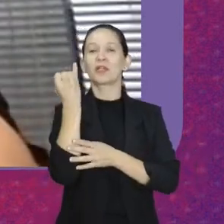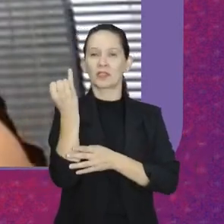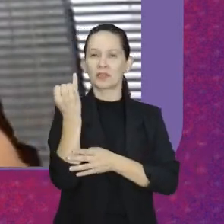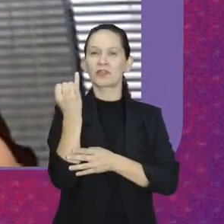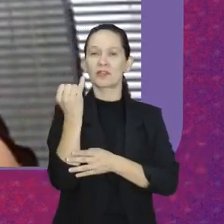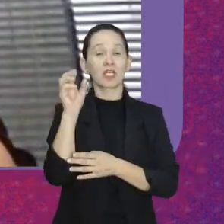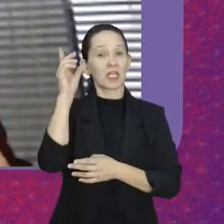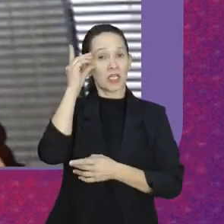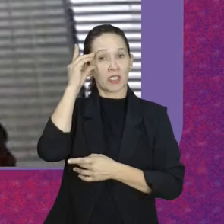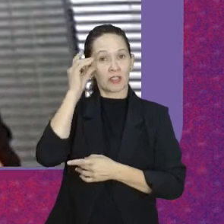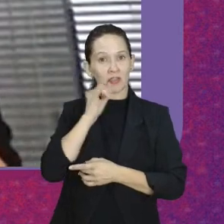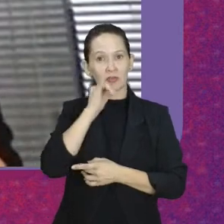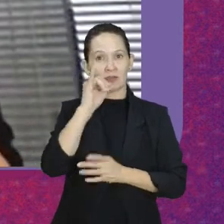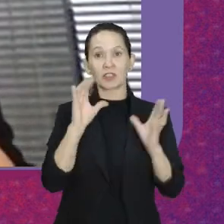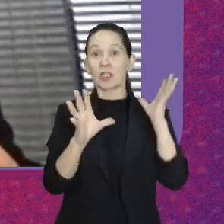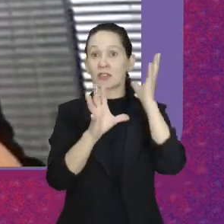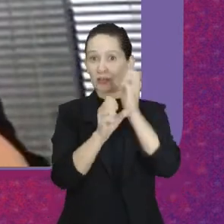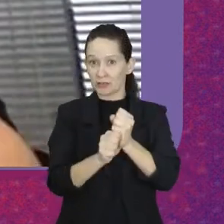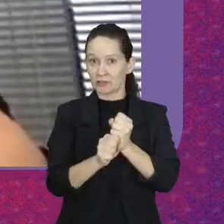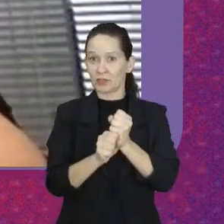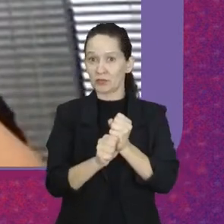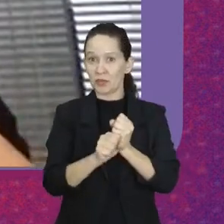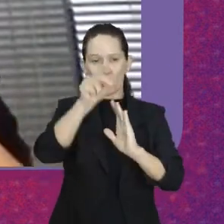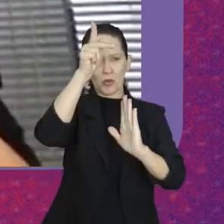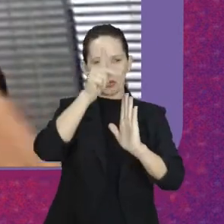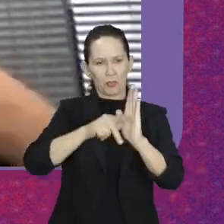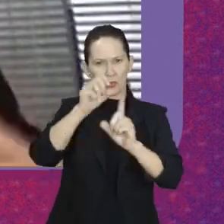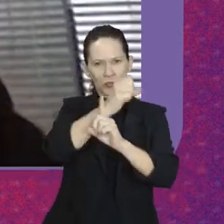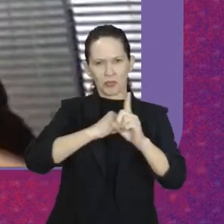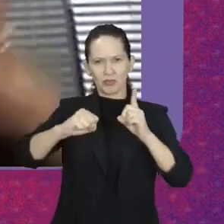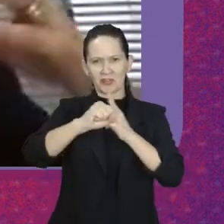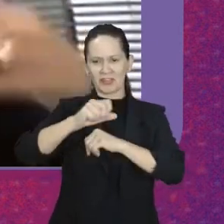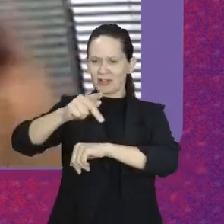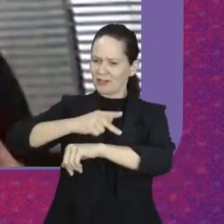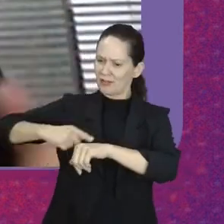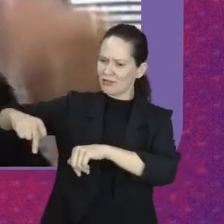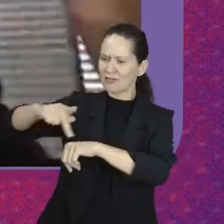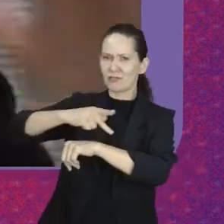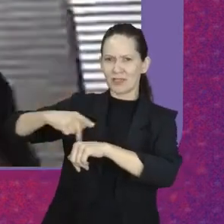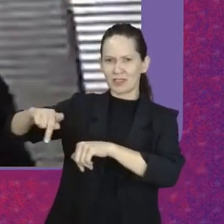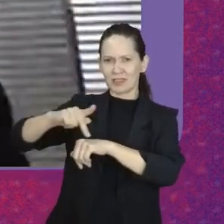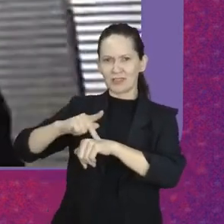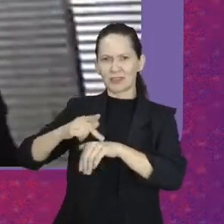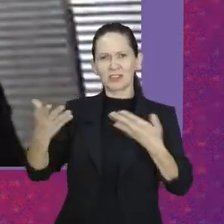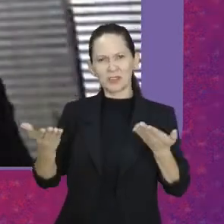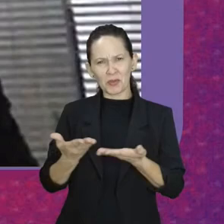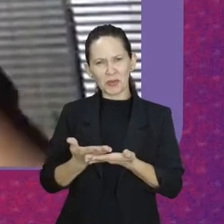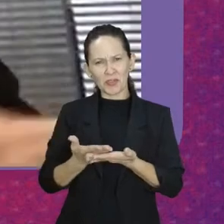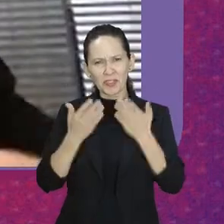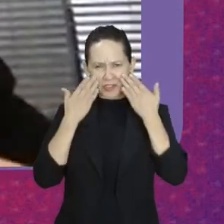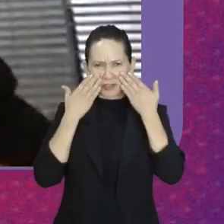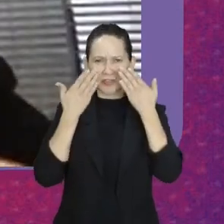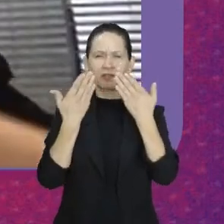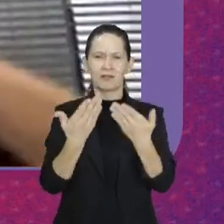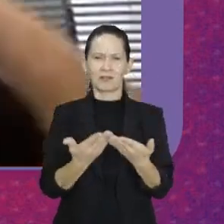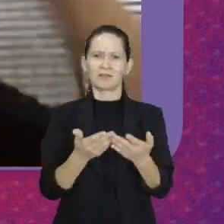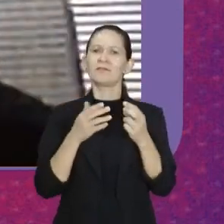que a Dilma resumiu, né, o projeto de sociedade de país, né, que está em curso hoje, quando